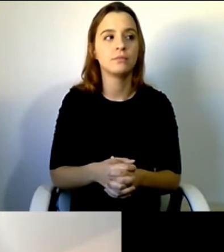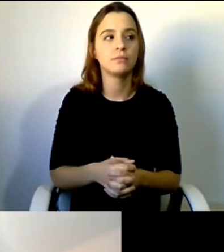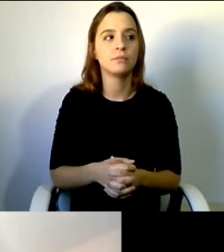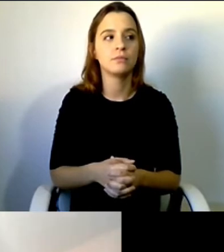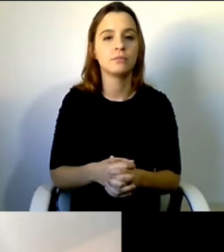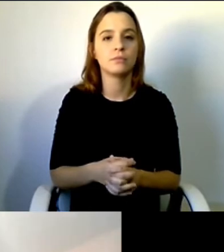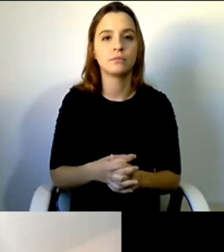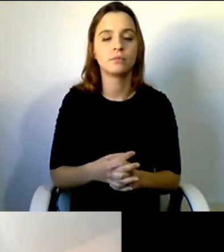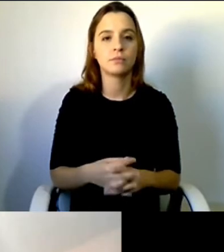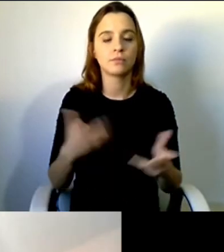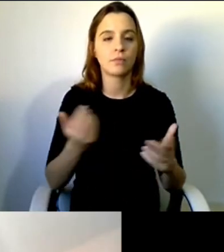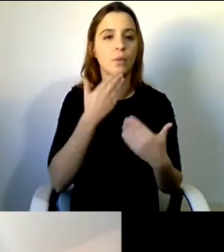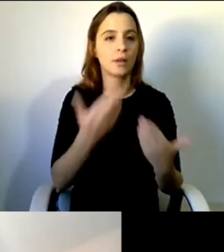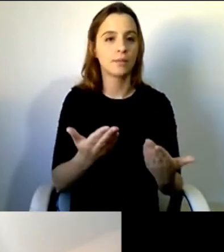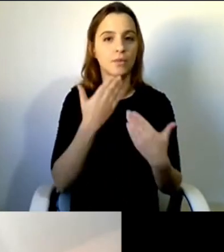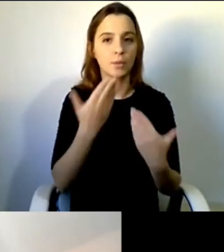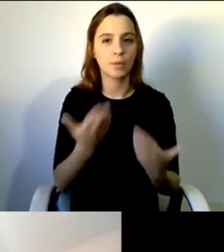Thank you very much, George.